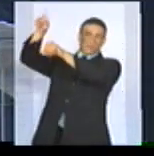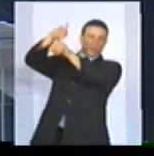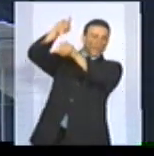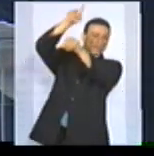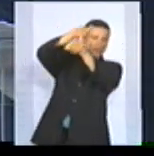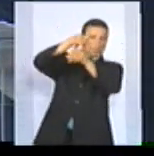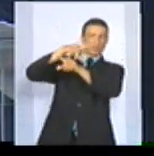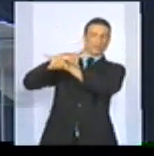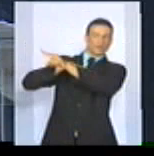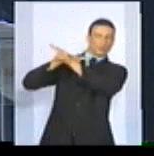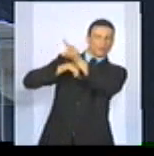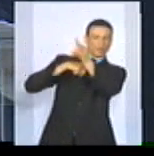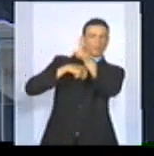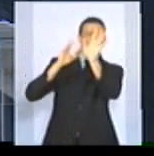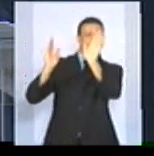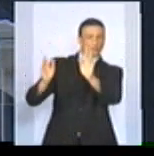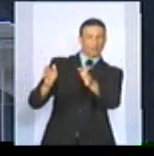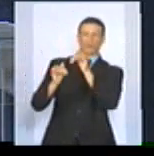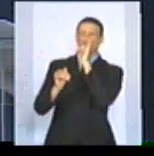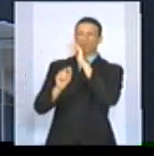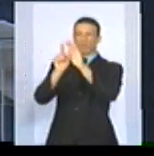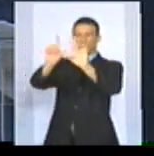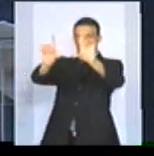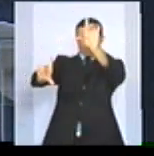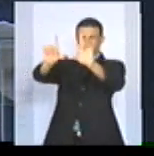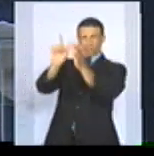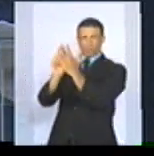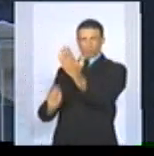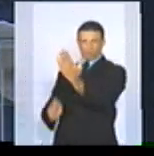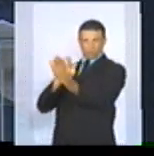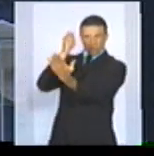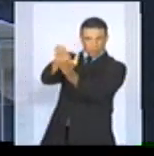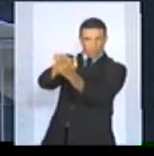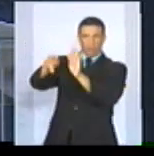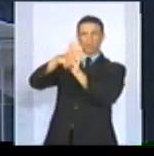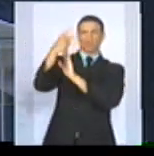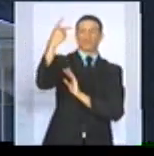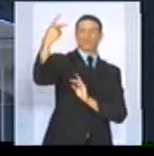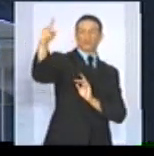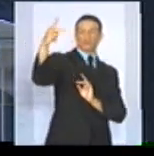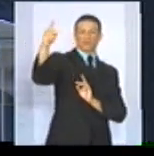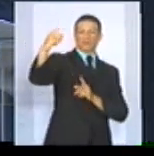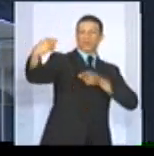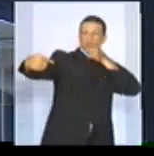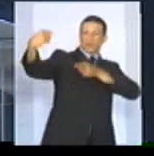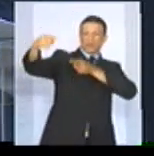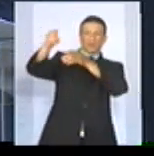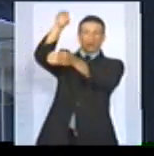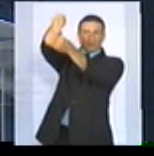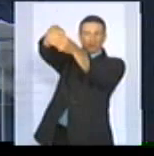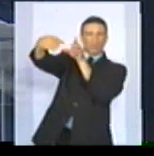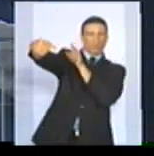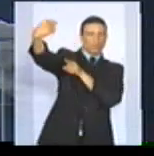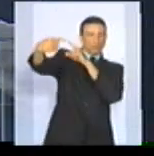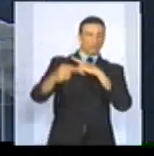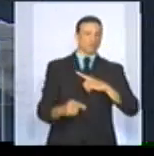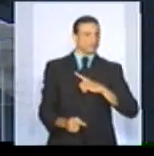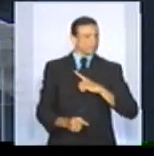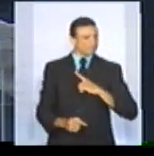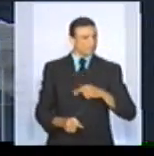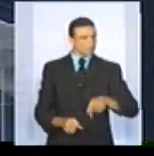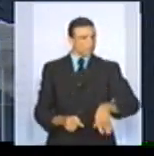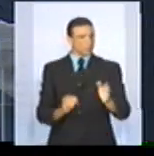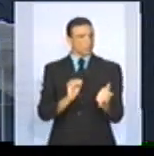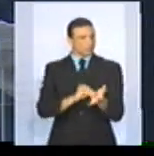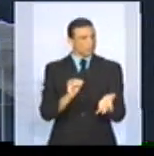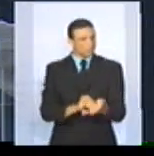regulam a matéria. Televisão por assinatura, nesse país, é tratada como broadcast. Apontamos que há uma novidade